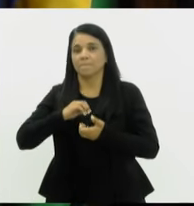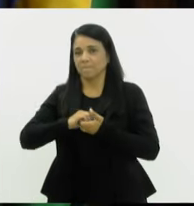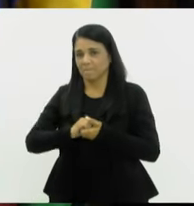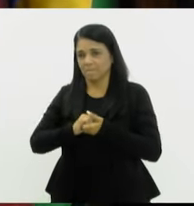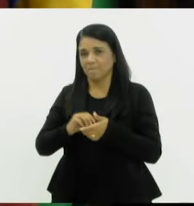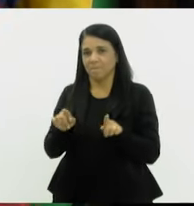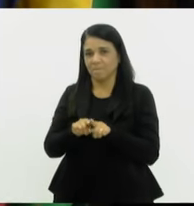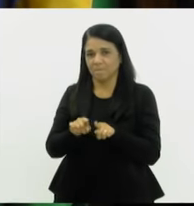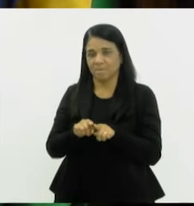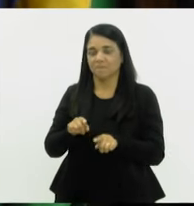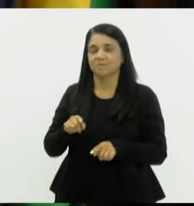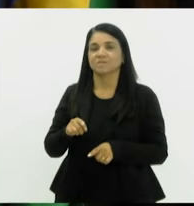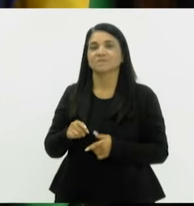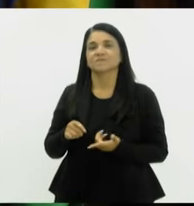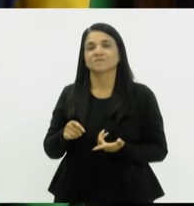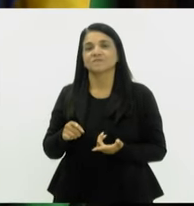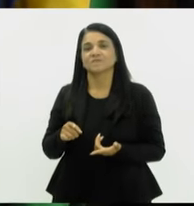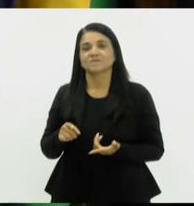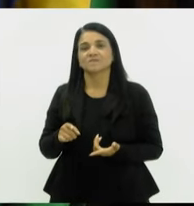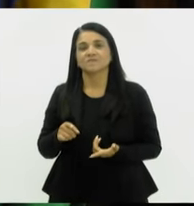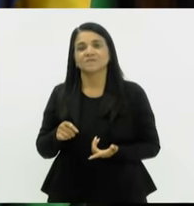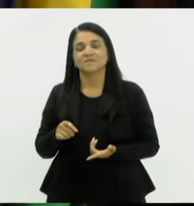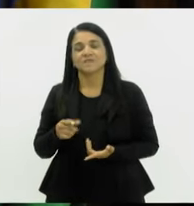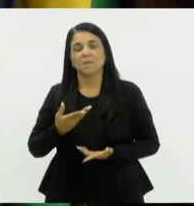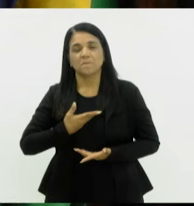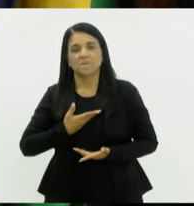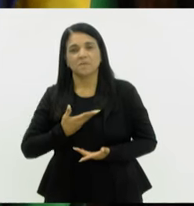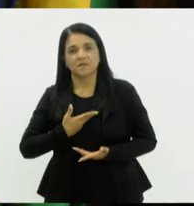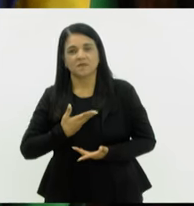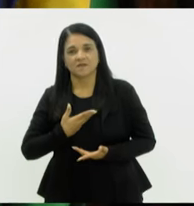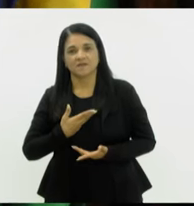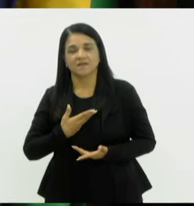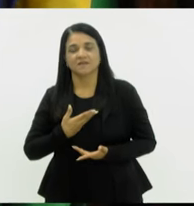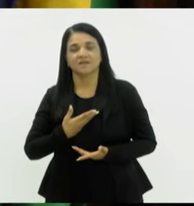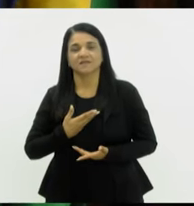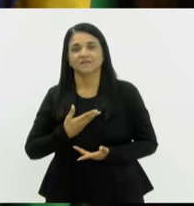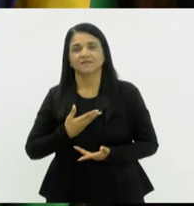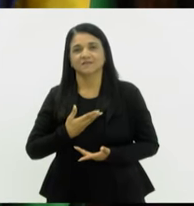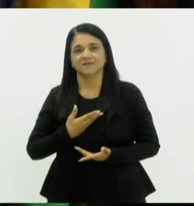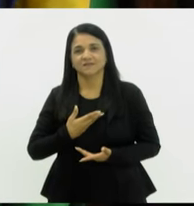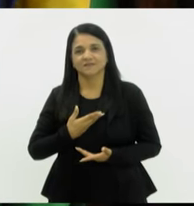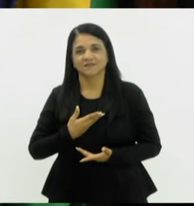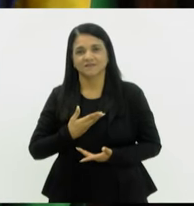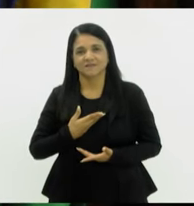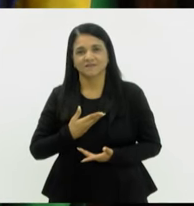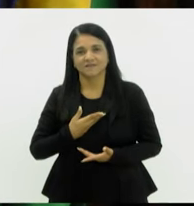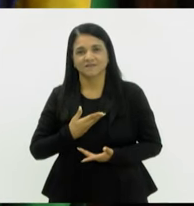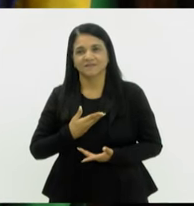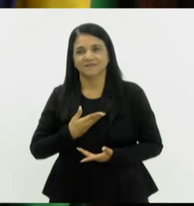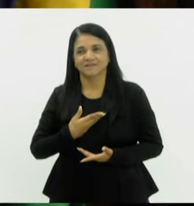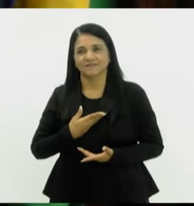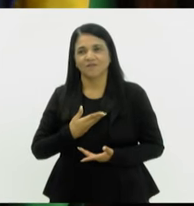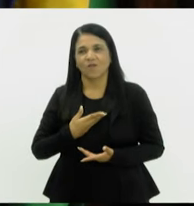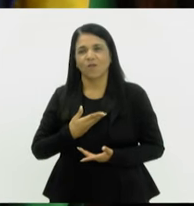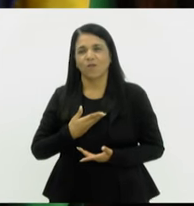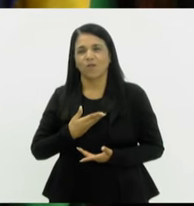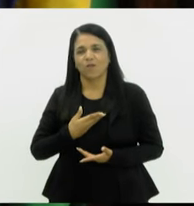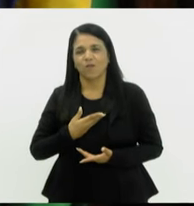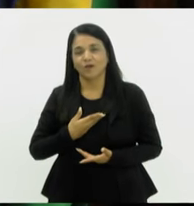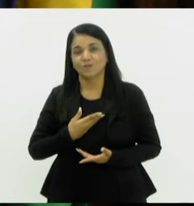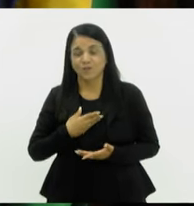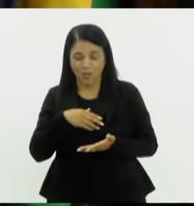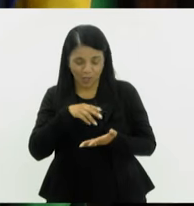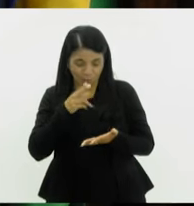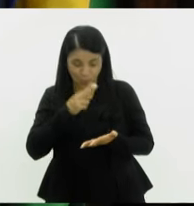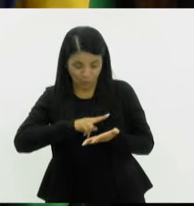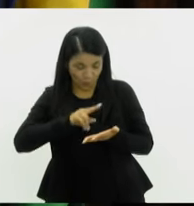cumprimentar também a a minha querida eu anotei o nome aqui para